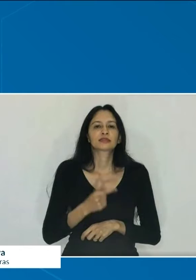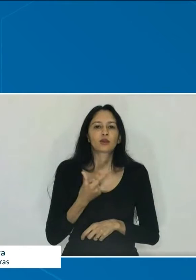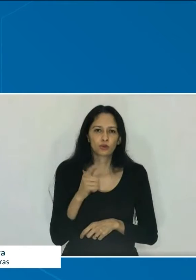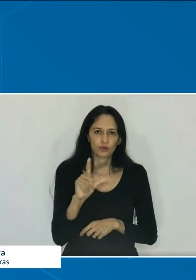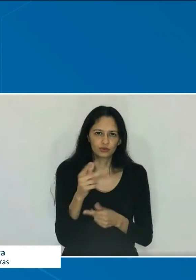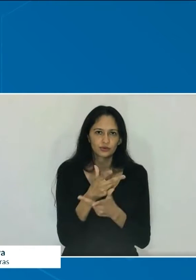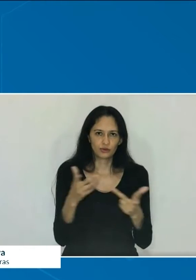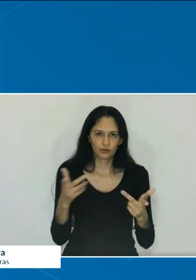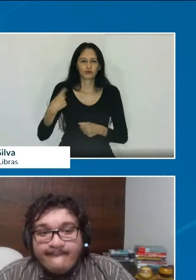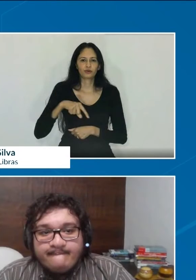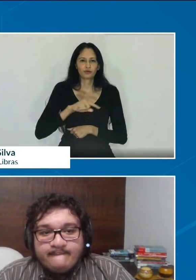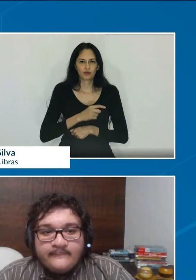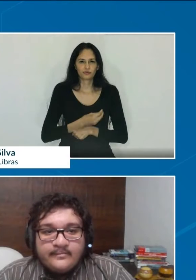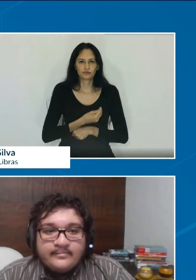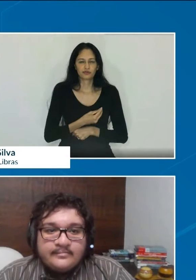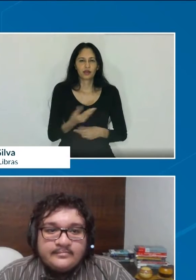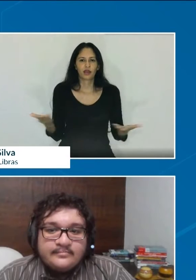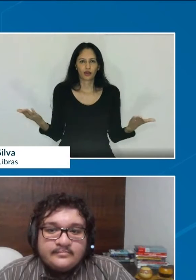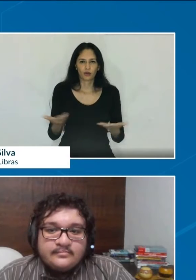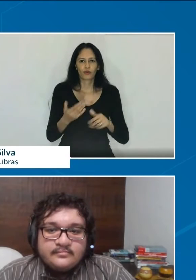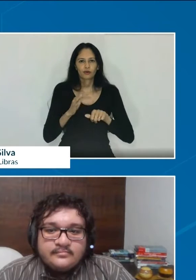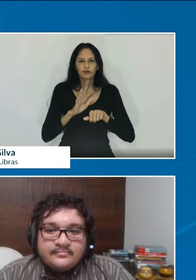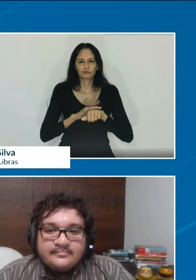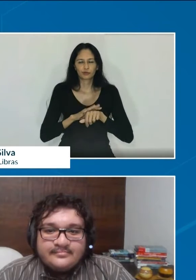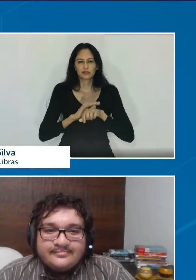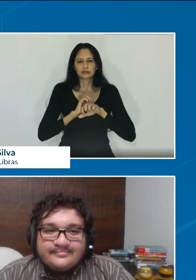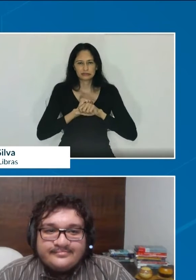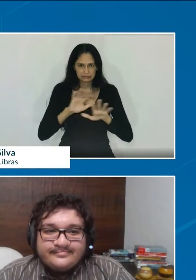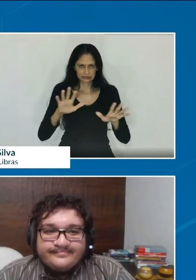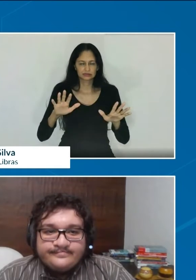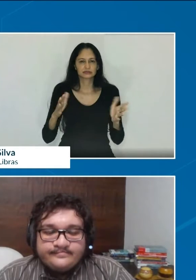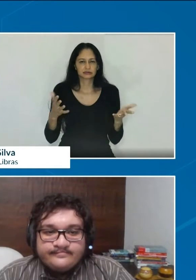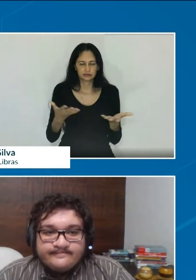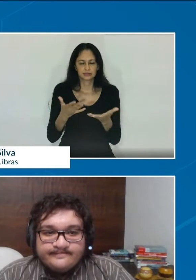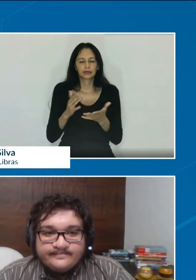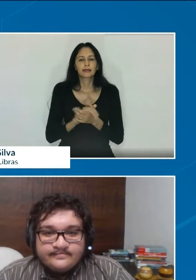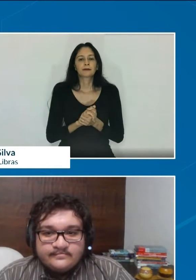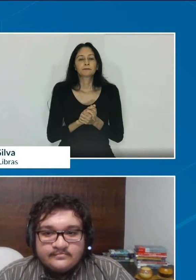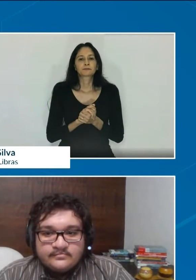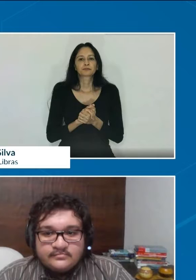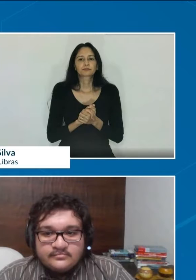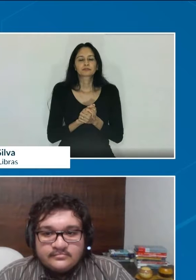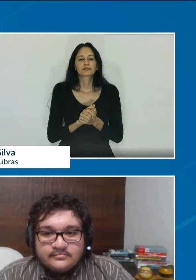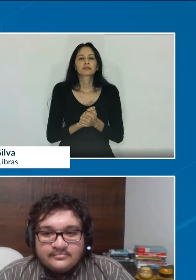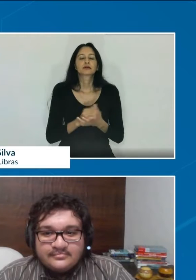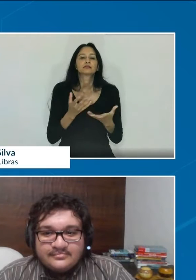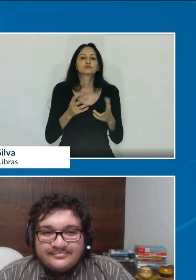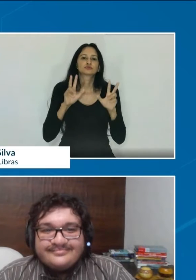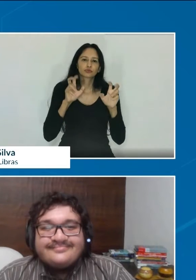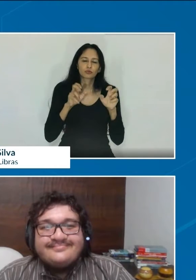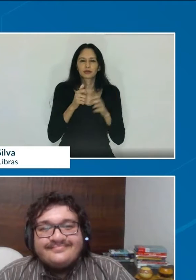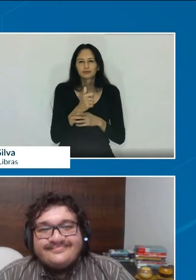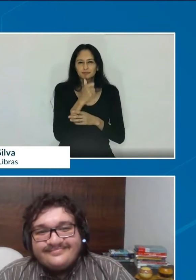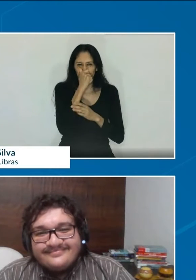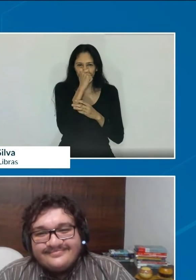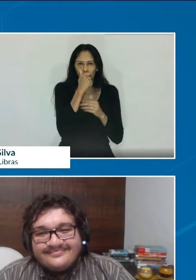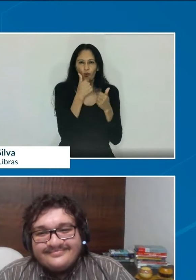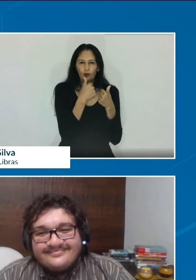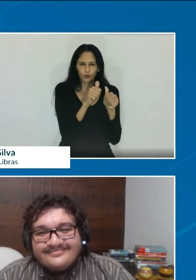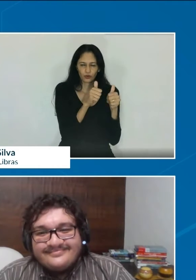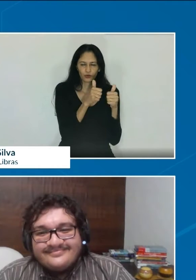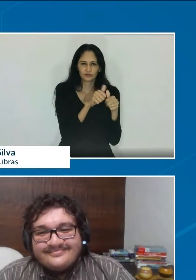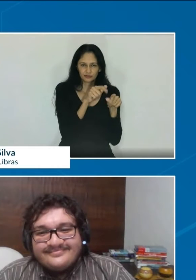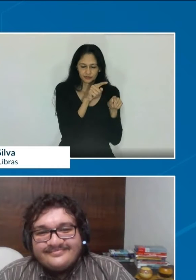que nós temos agora nesse momento de pandemia, quando a gente quando a gente fala de lotação, é o